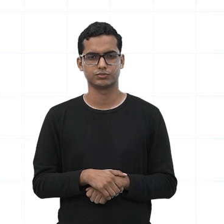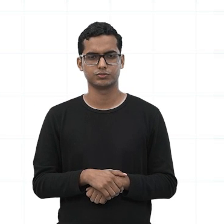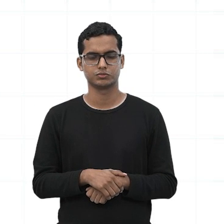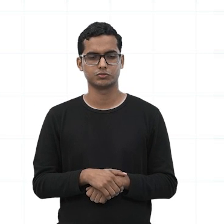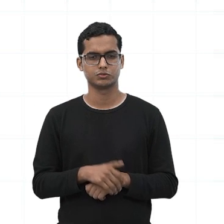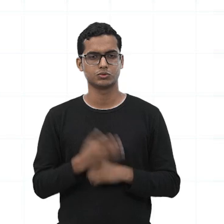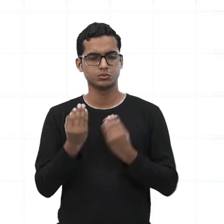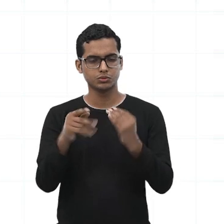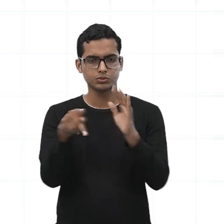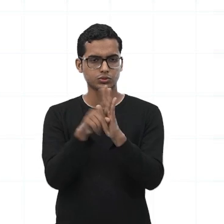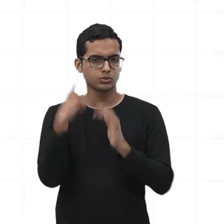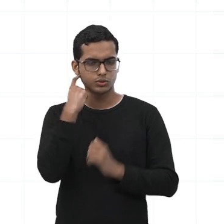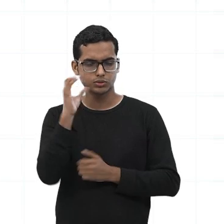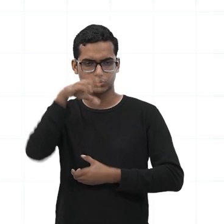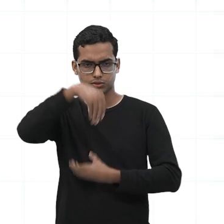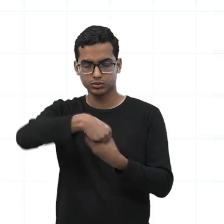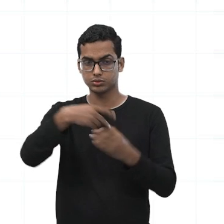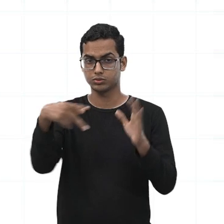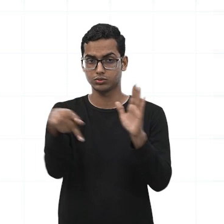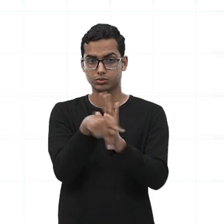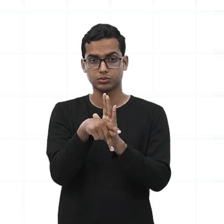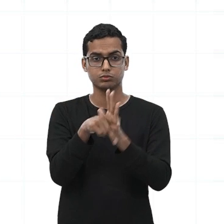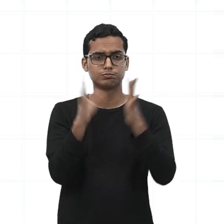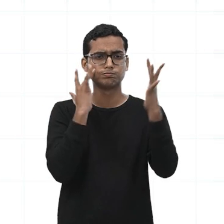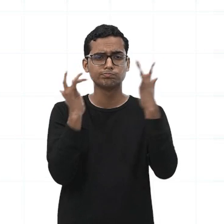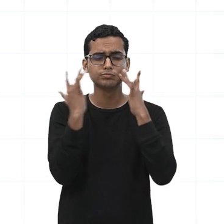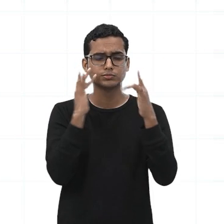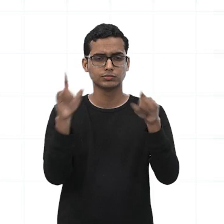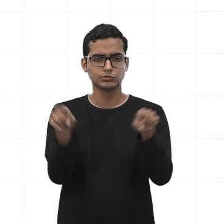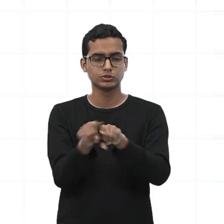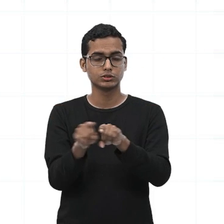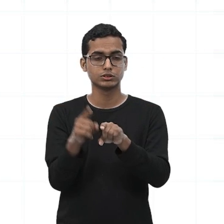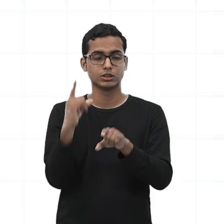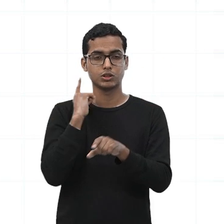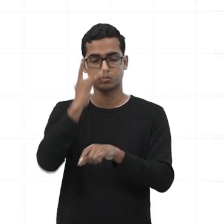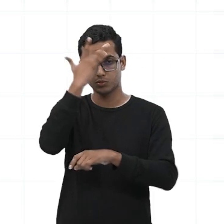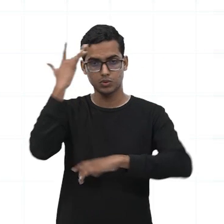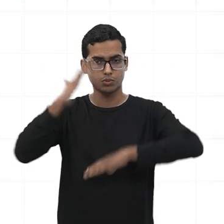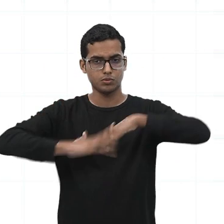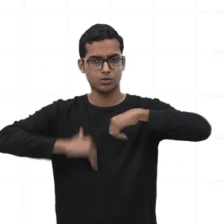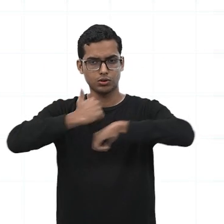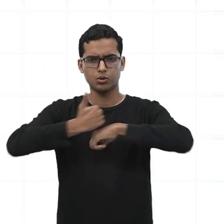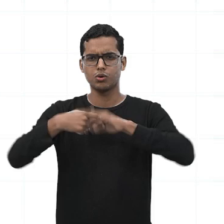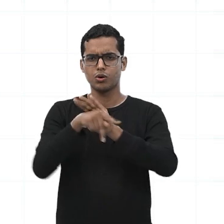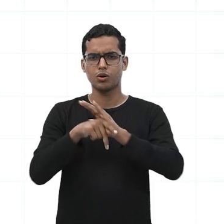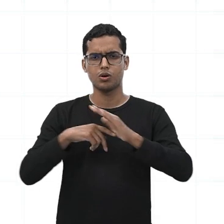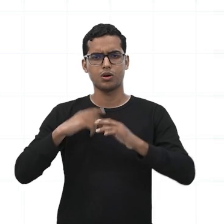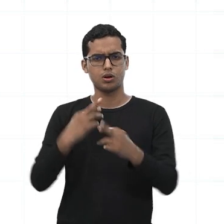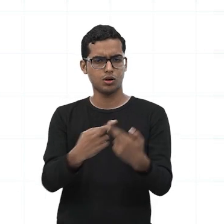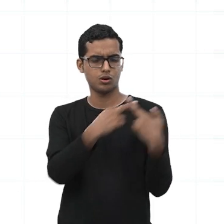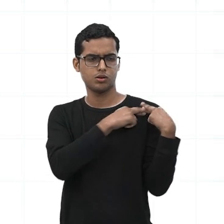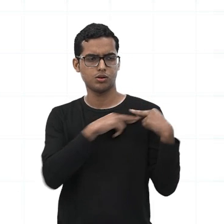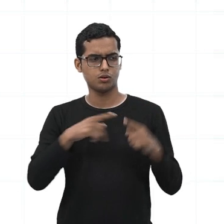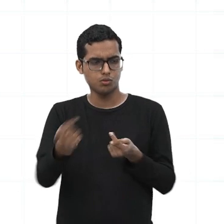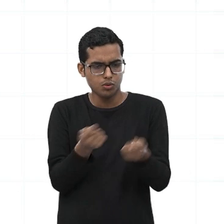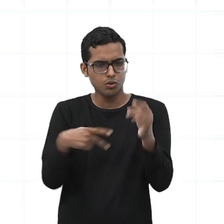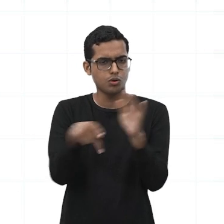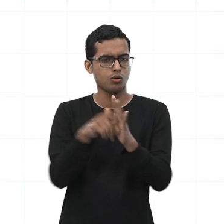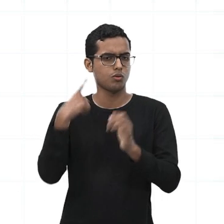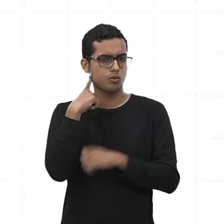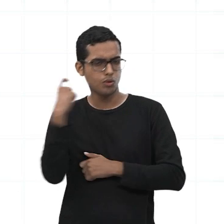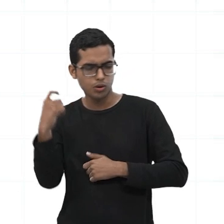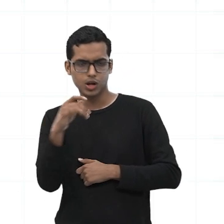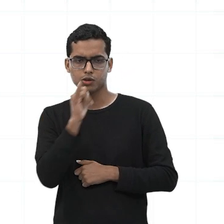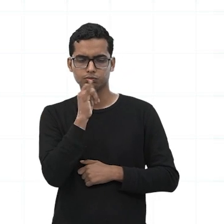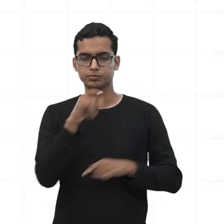Existe uma pessoa, o sonoplasta, que é responsável pelo som. Por exemplo, num teatro, existe, por